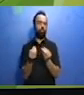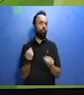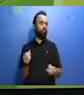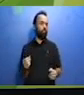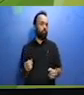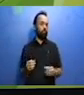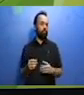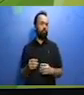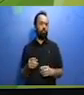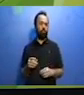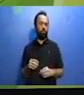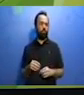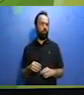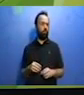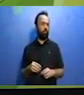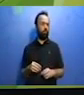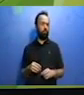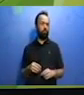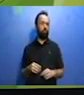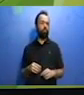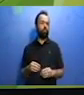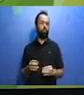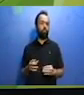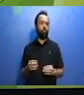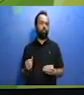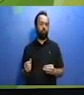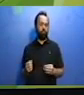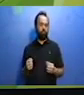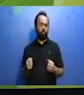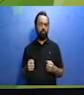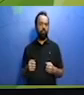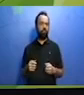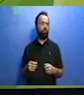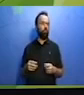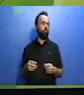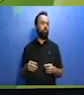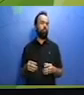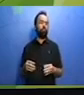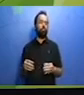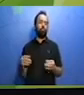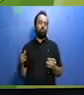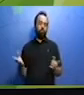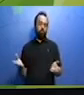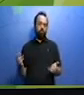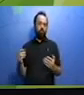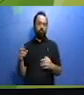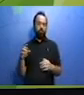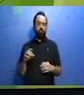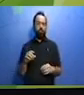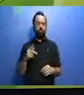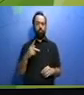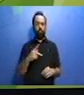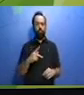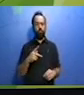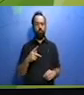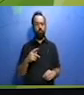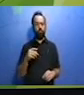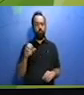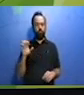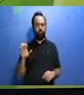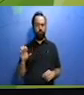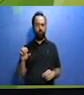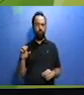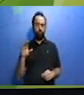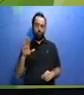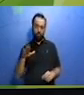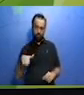elas têm um comportamento, uma quantidade diferente de acordo com o ponto de ebulição dessas substâncias. Quanto